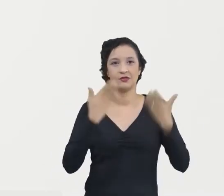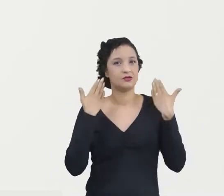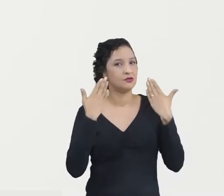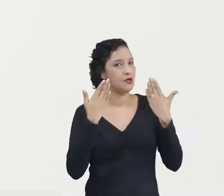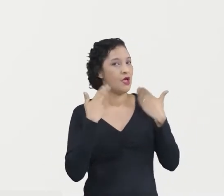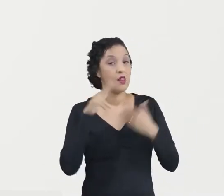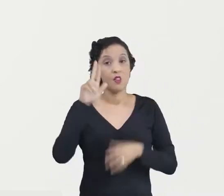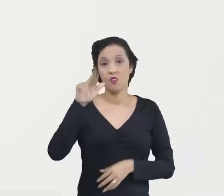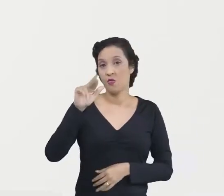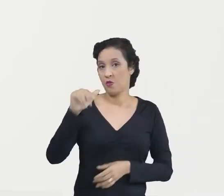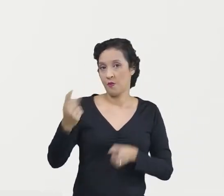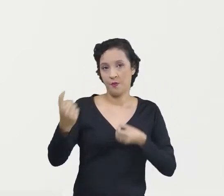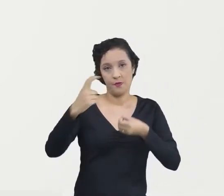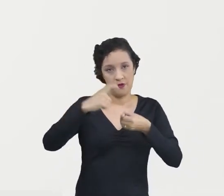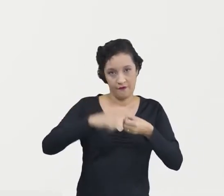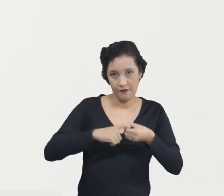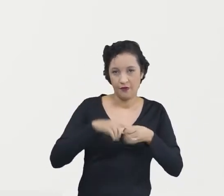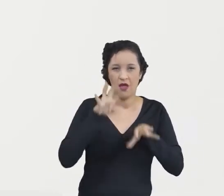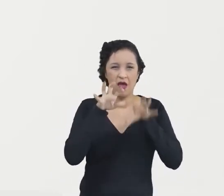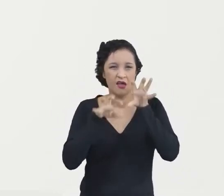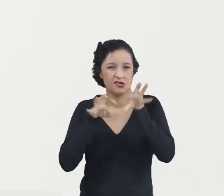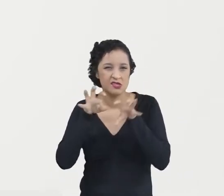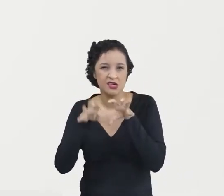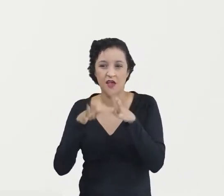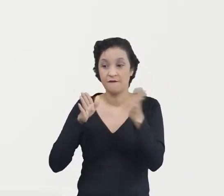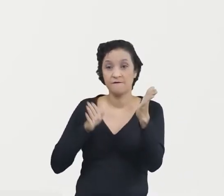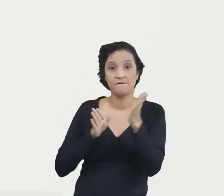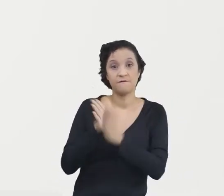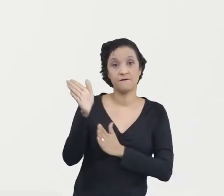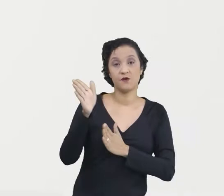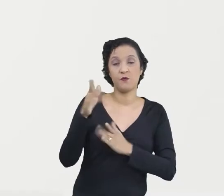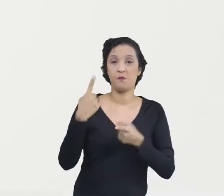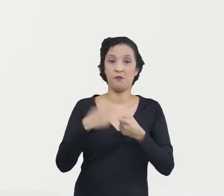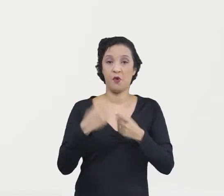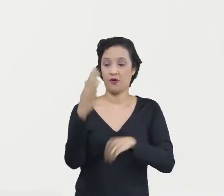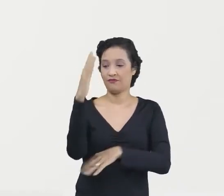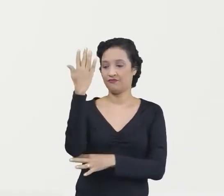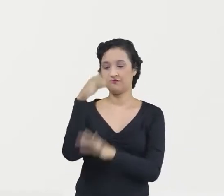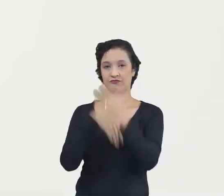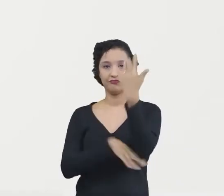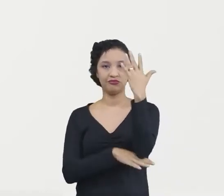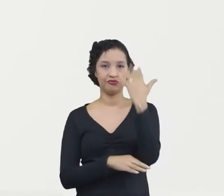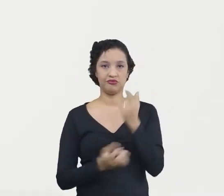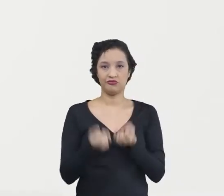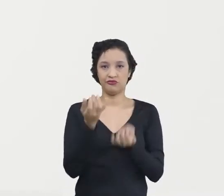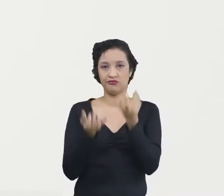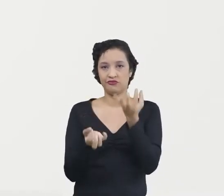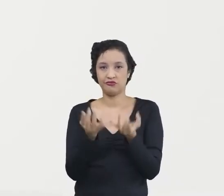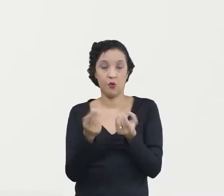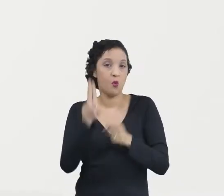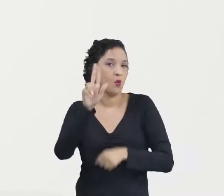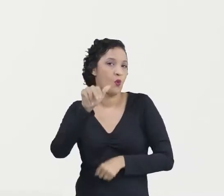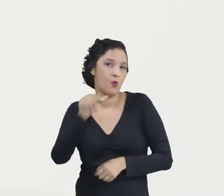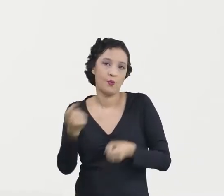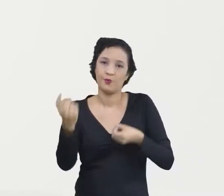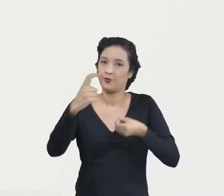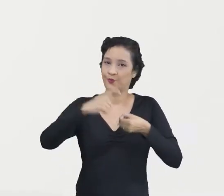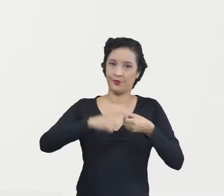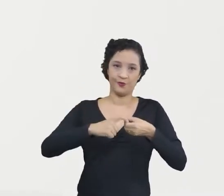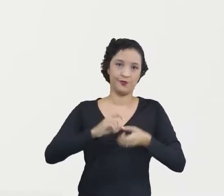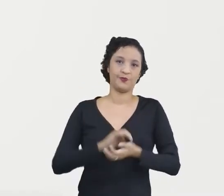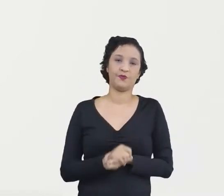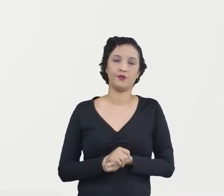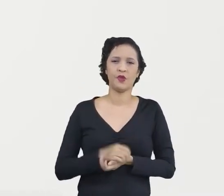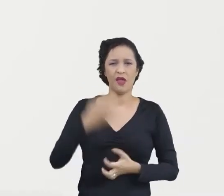se vai um sapintada, fugindo dessa queimada, e não vai mais voltar. Lá se vai